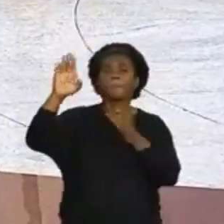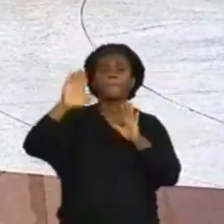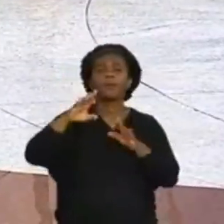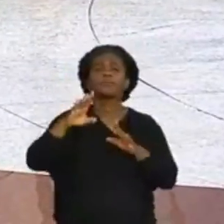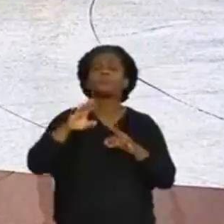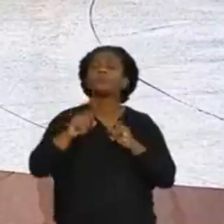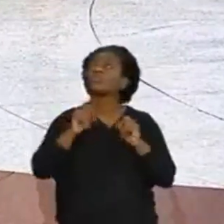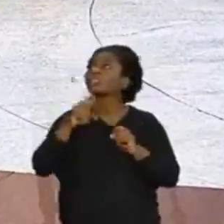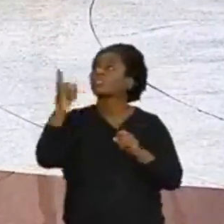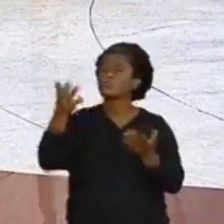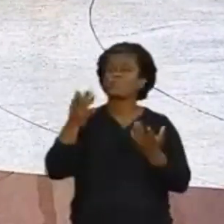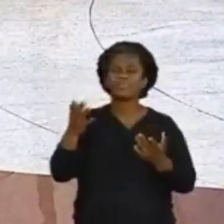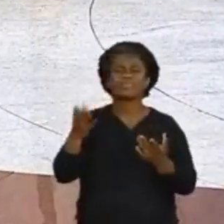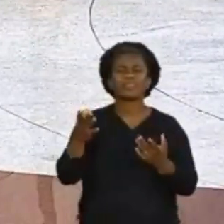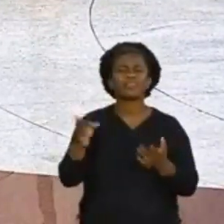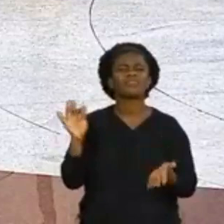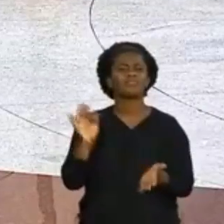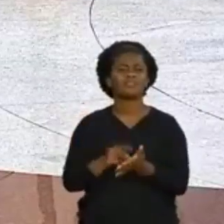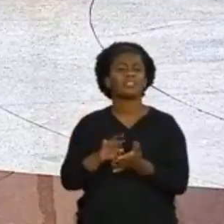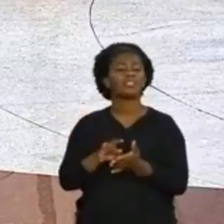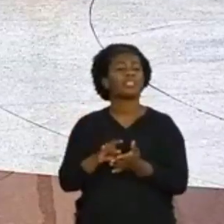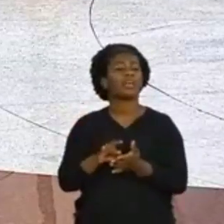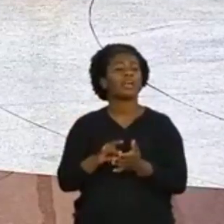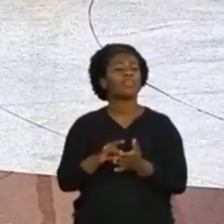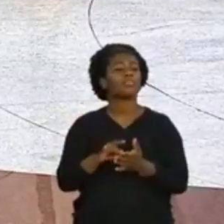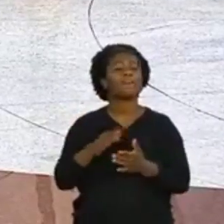quer mesmo é muito mais do que isso.